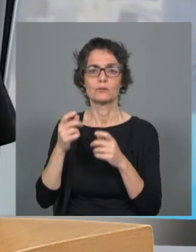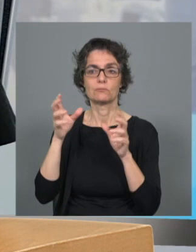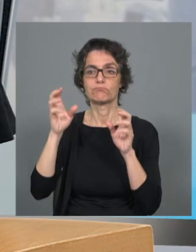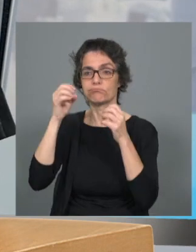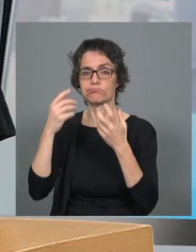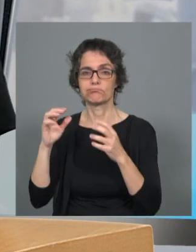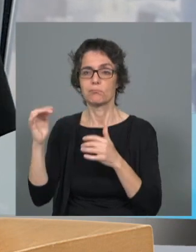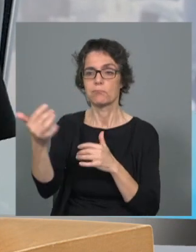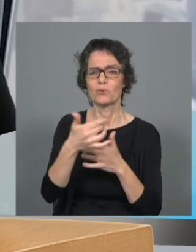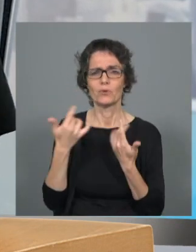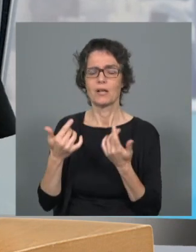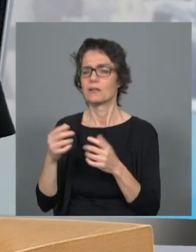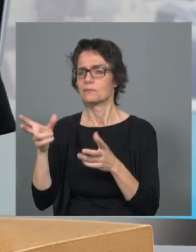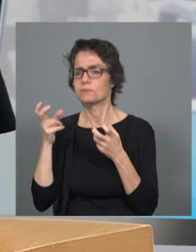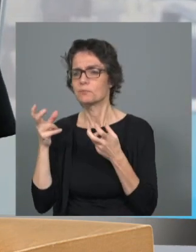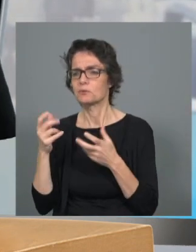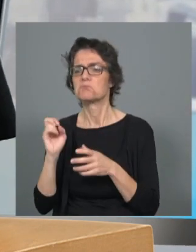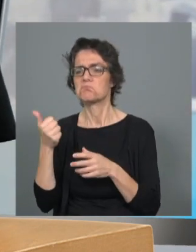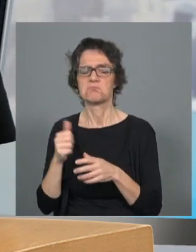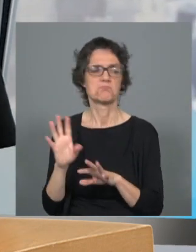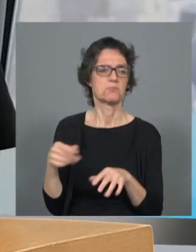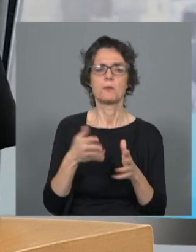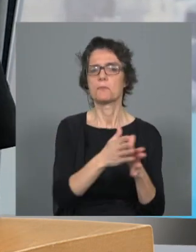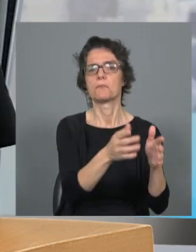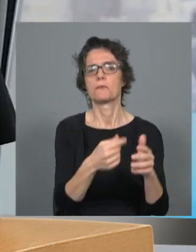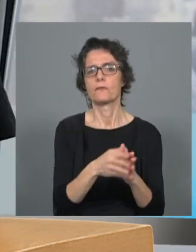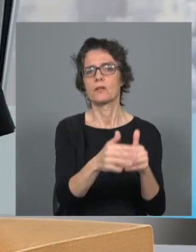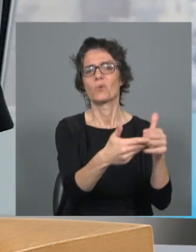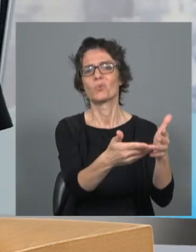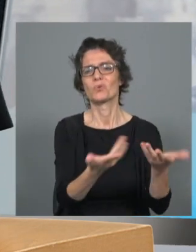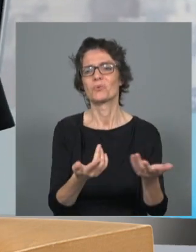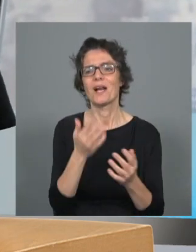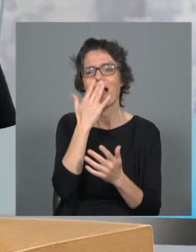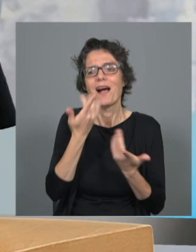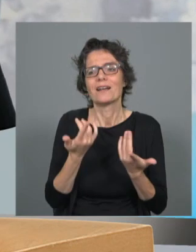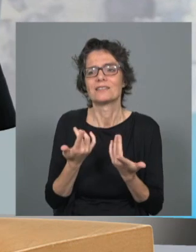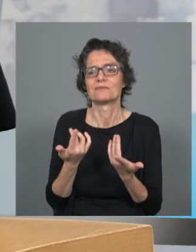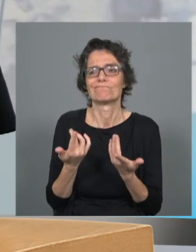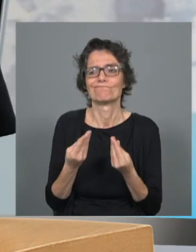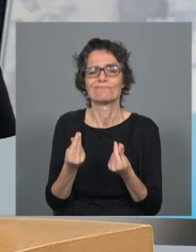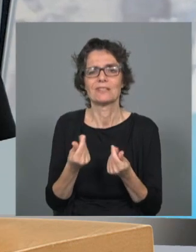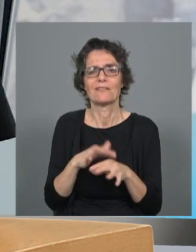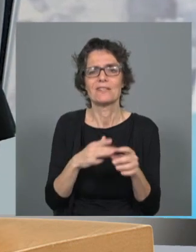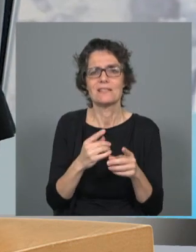nossa realidade do dia a dia, que por vezes é um pouco o nosso comodismo. O